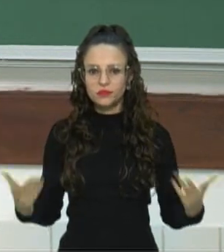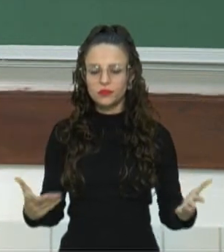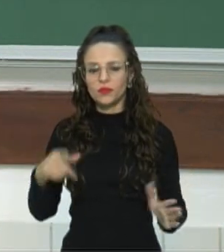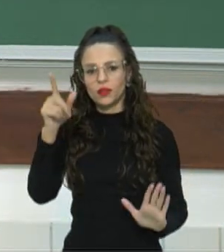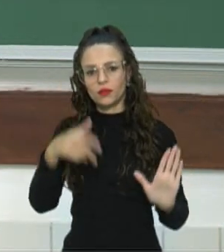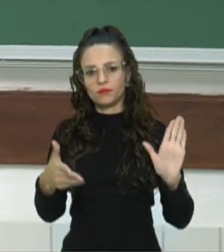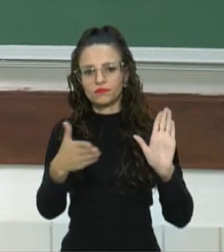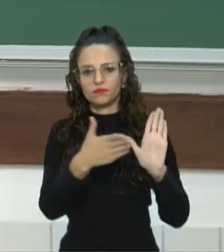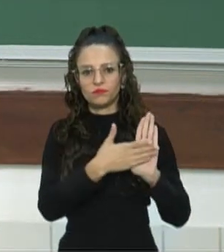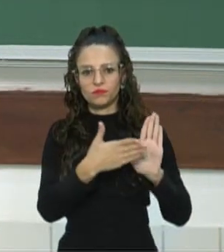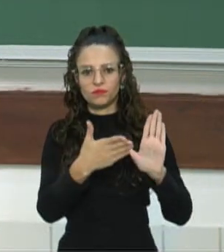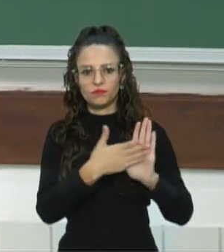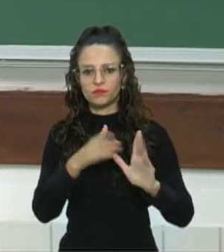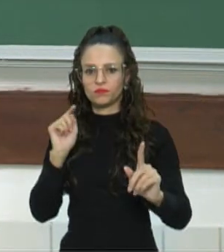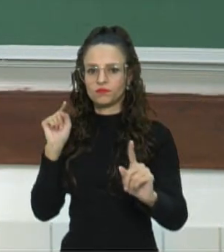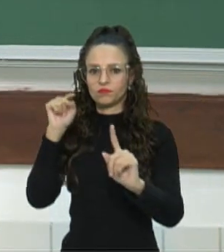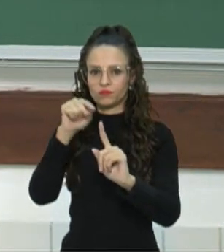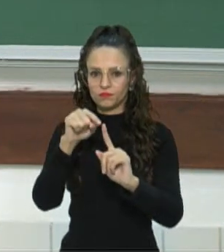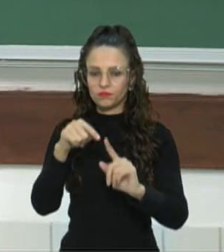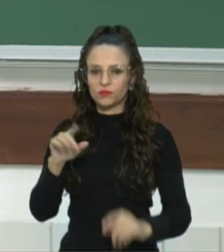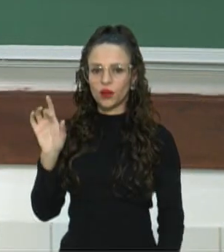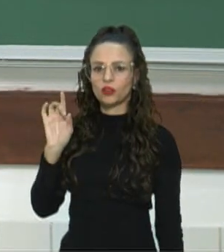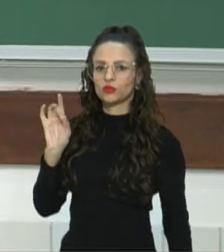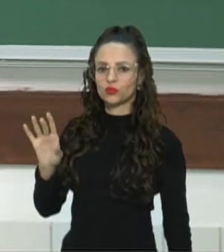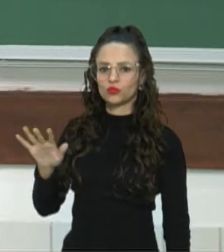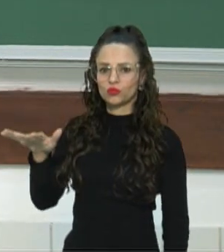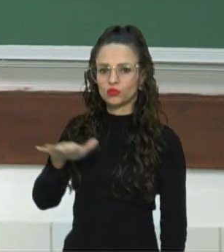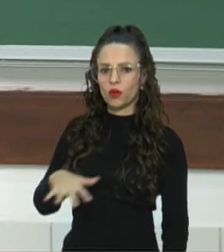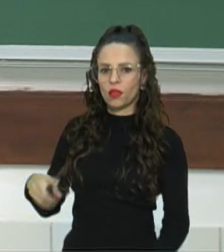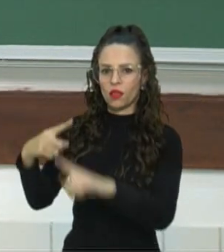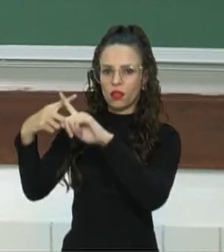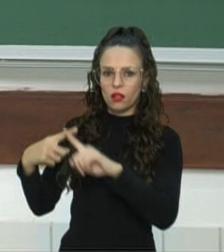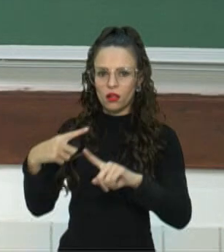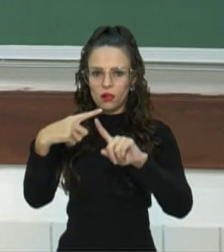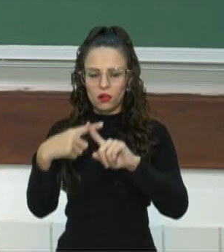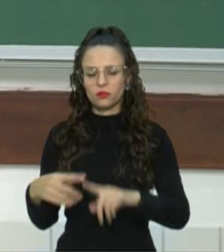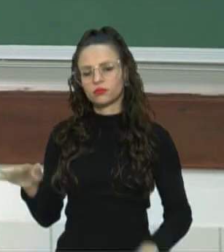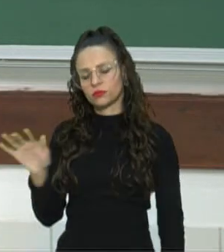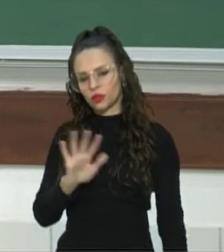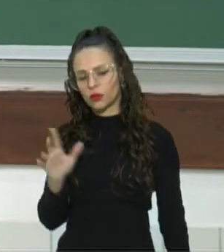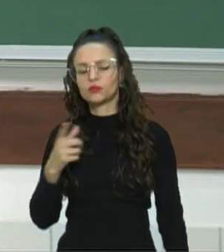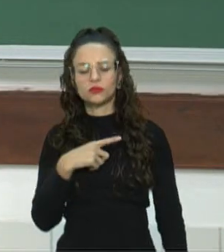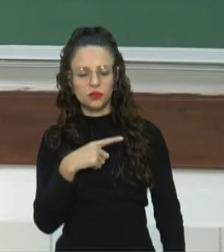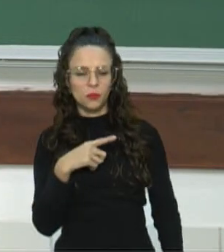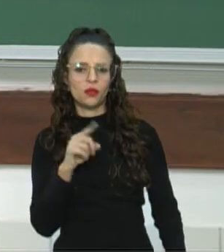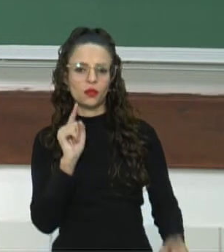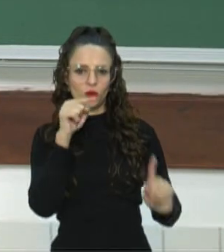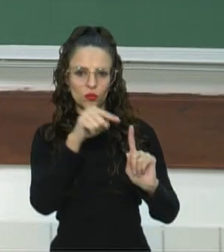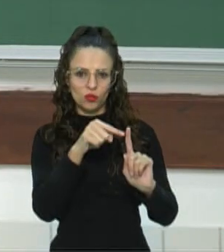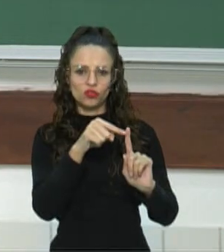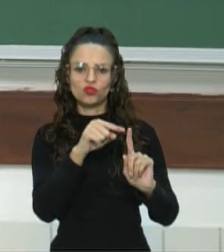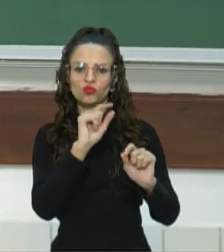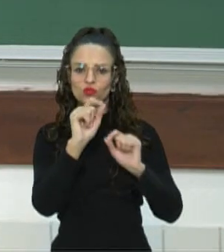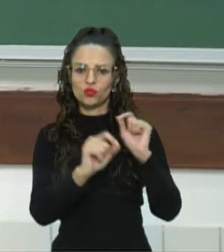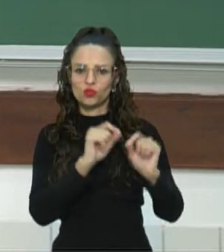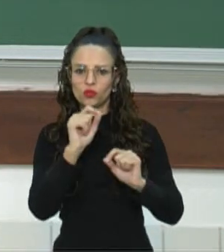são propósitos o que visa o Kendo. Não visa somente a parte competitiva, a parte de combate, né, também visa um